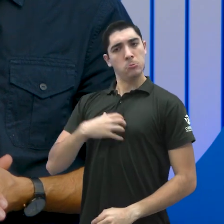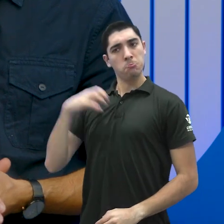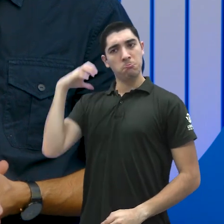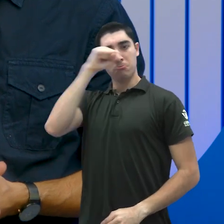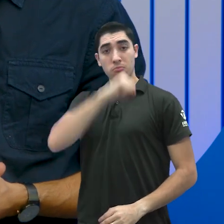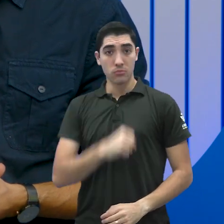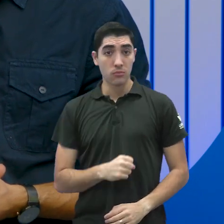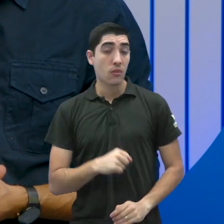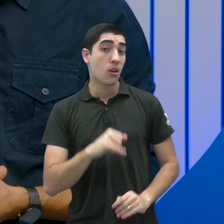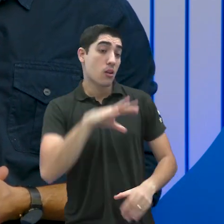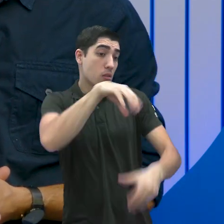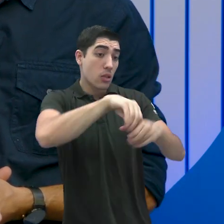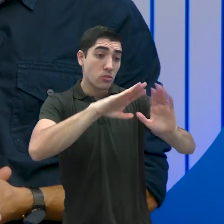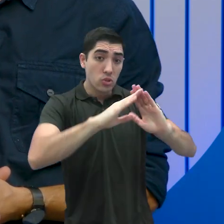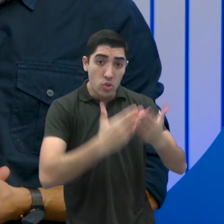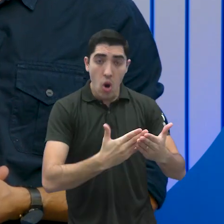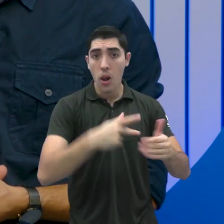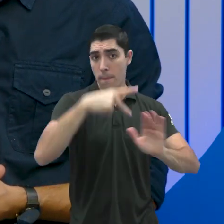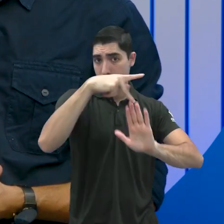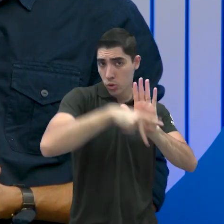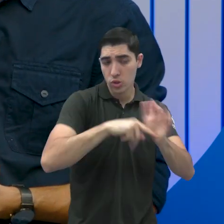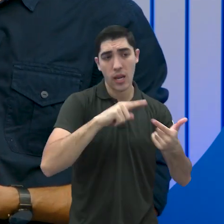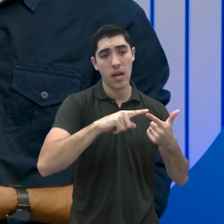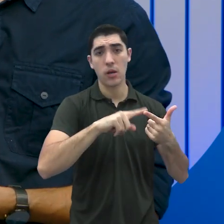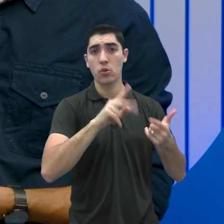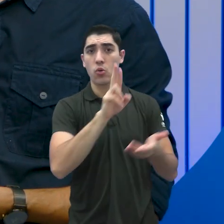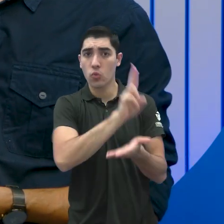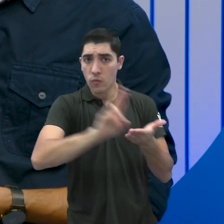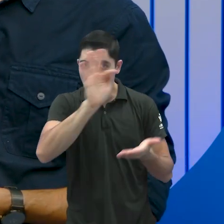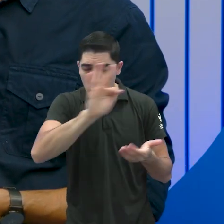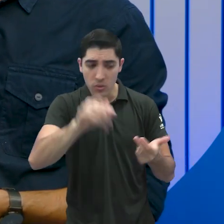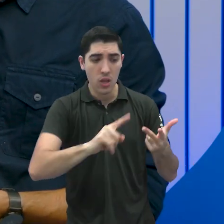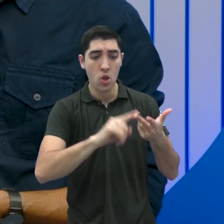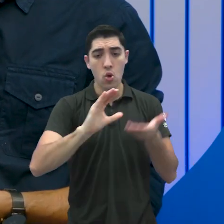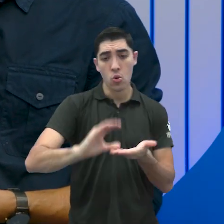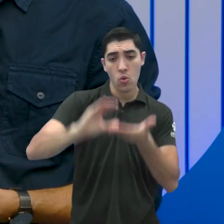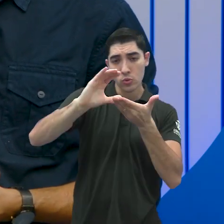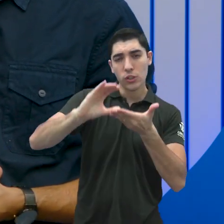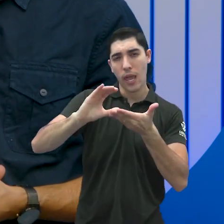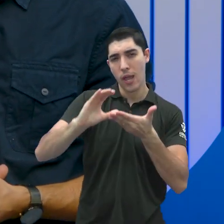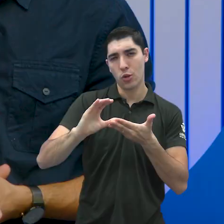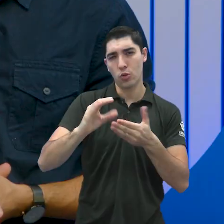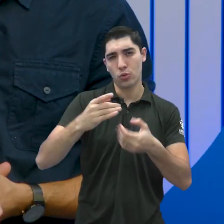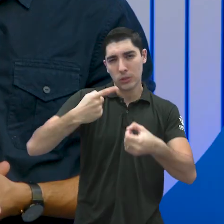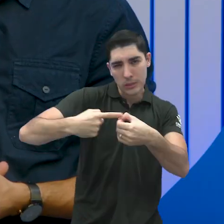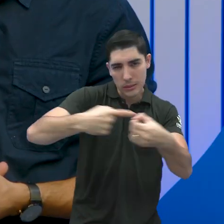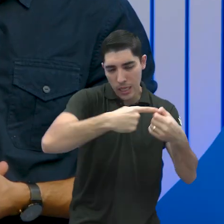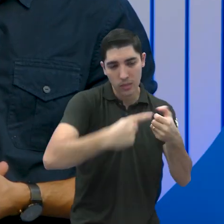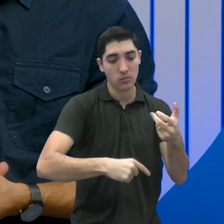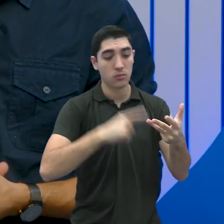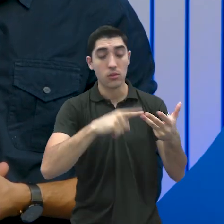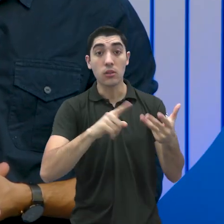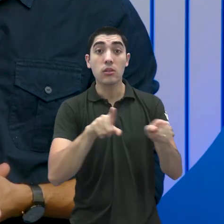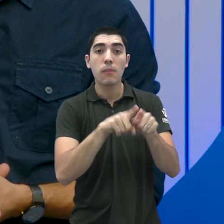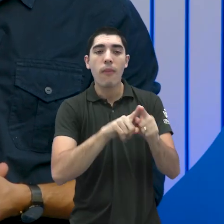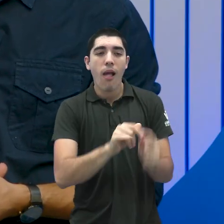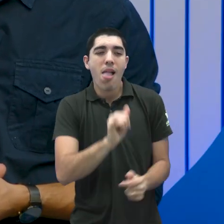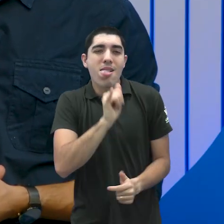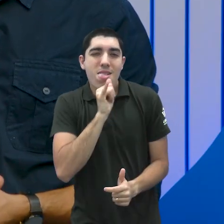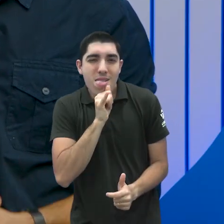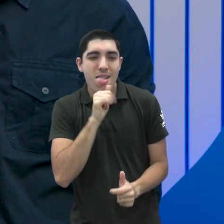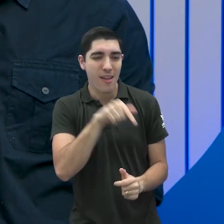cidadania. Projetos em escolas, universidades, conselhos municipais e até simulações de